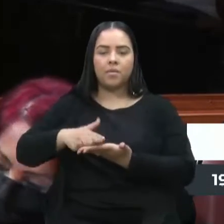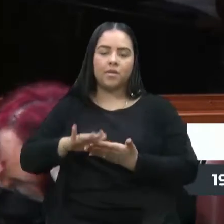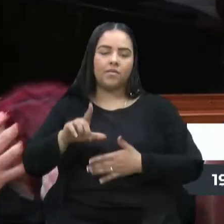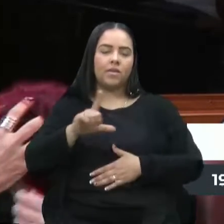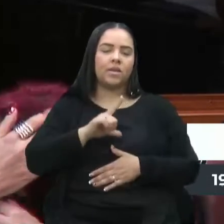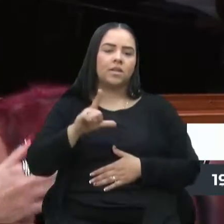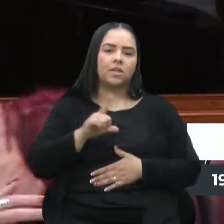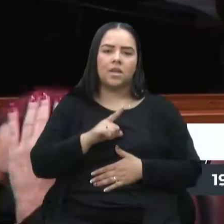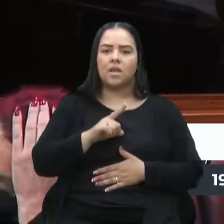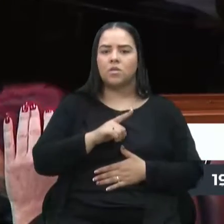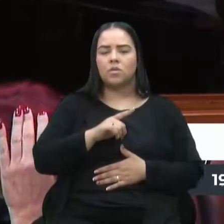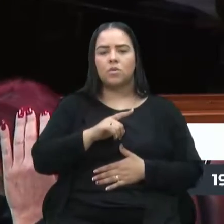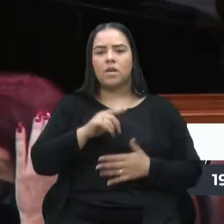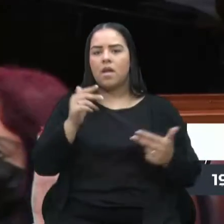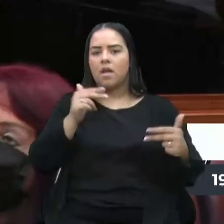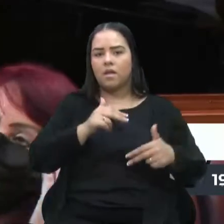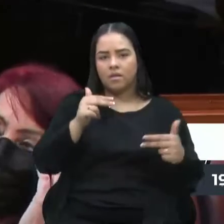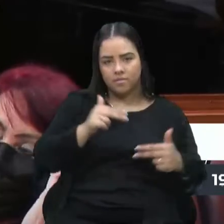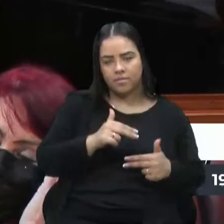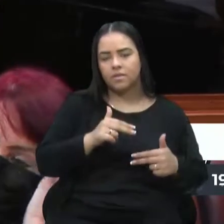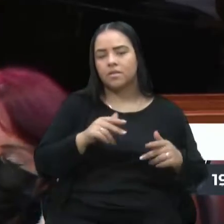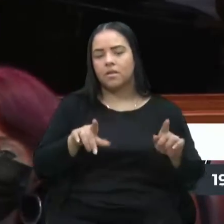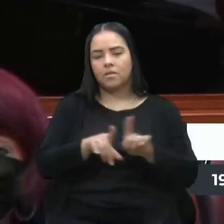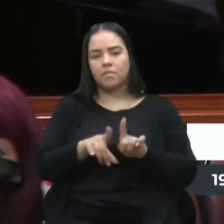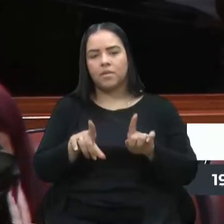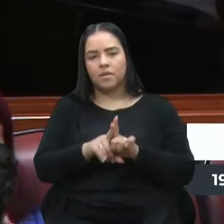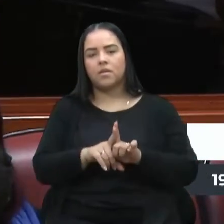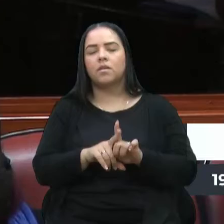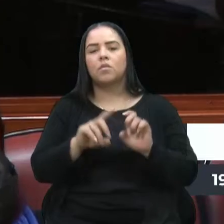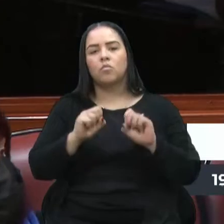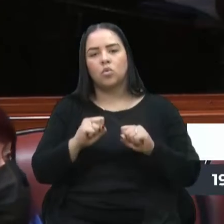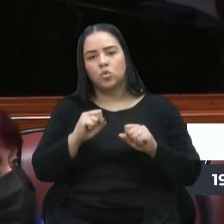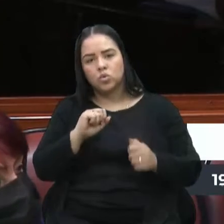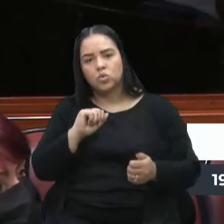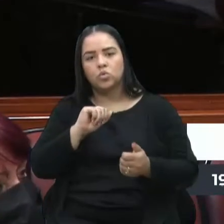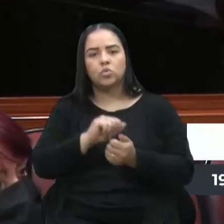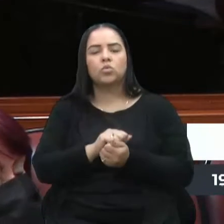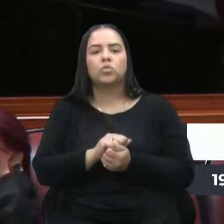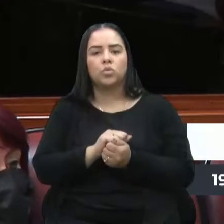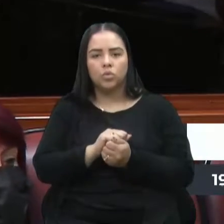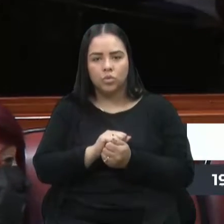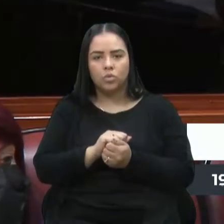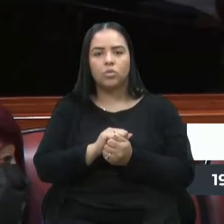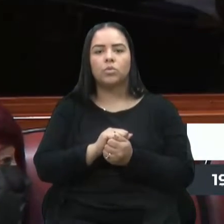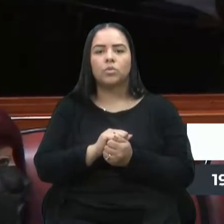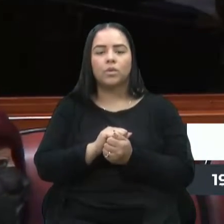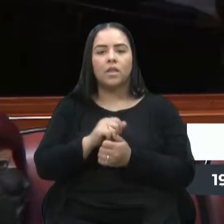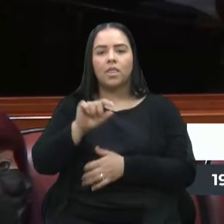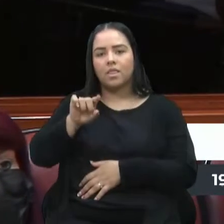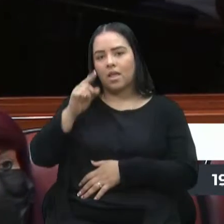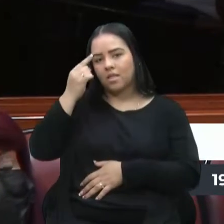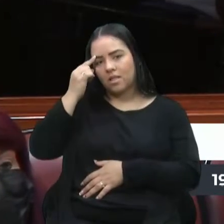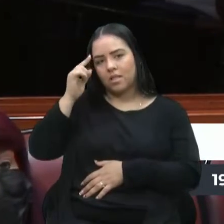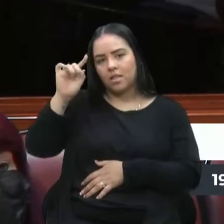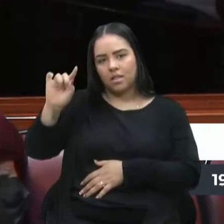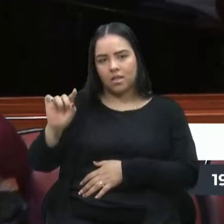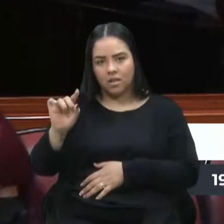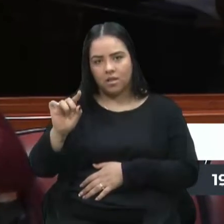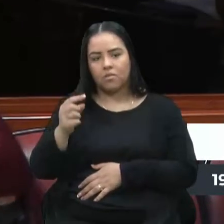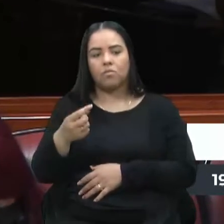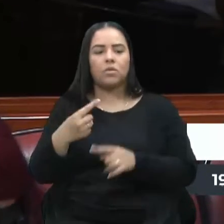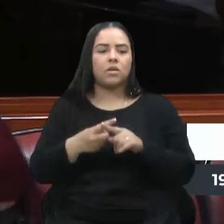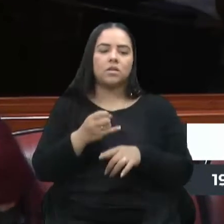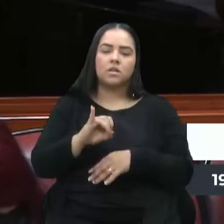do Rap do hip-hop que a gente pode ir incorporando a só nessa ideia de que